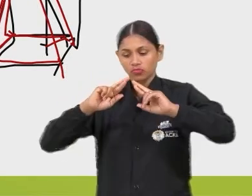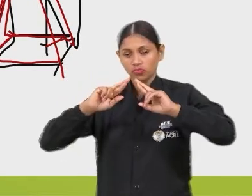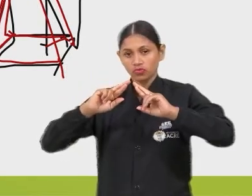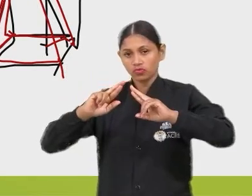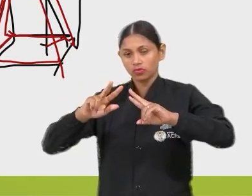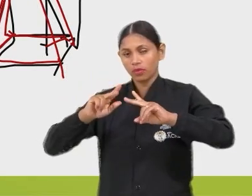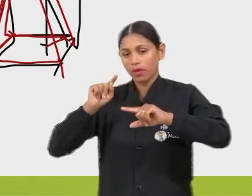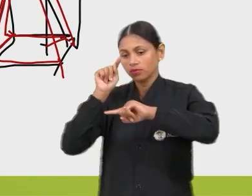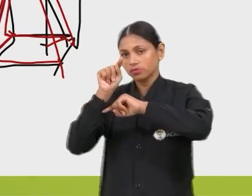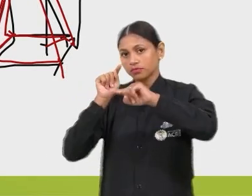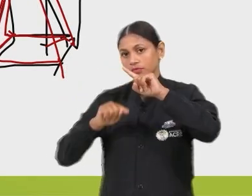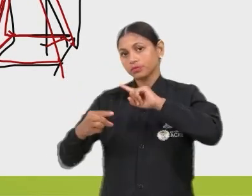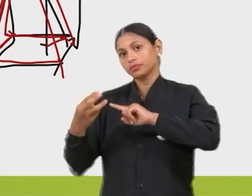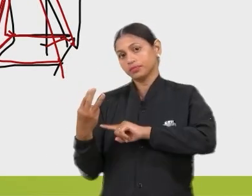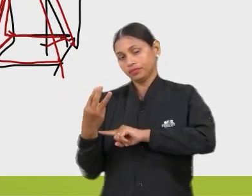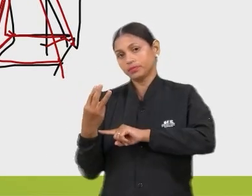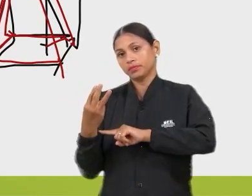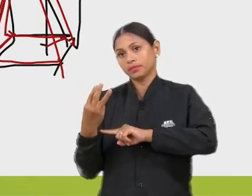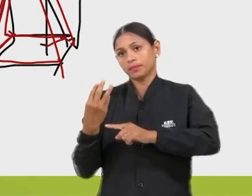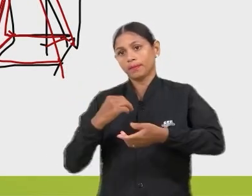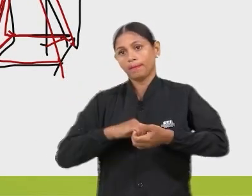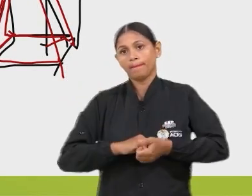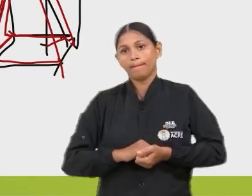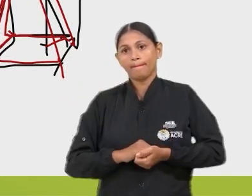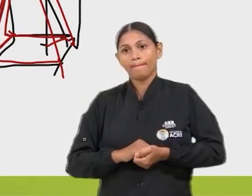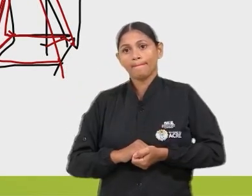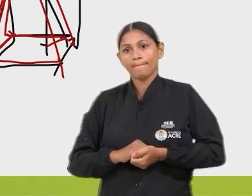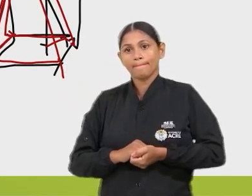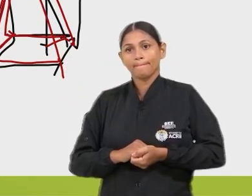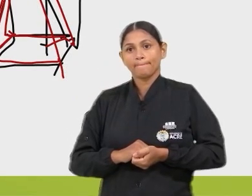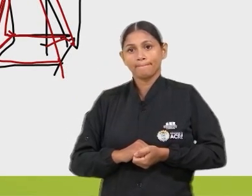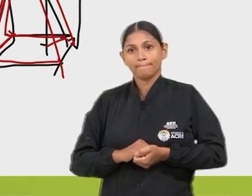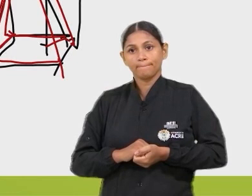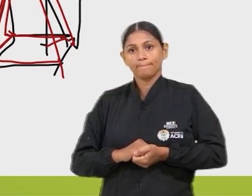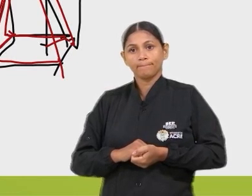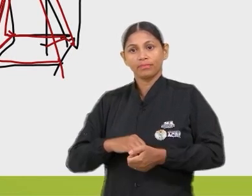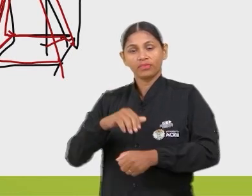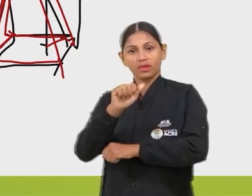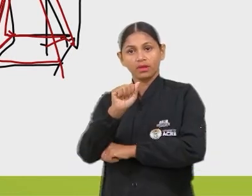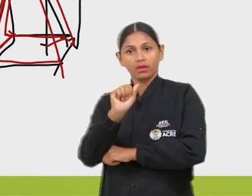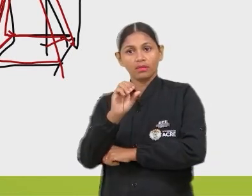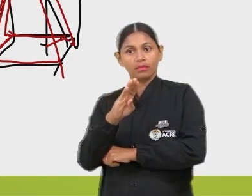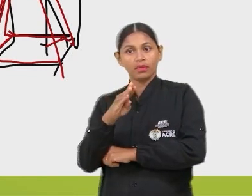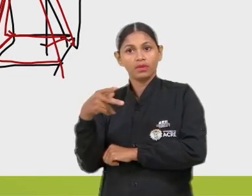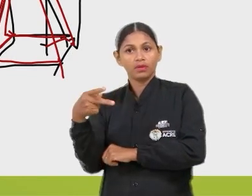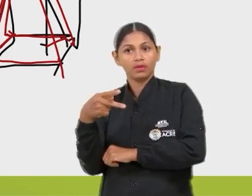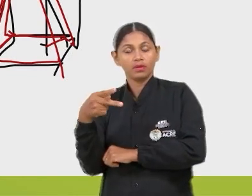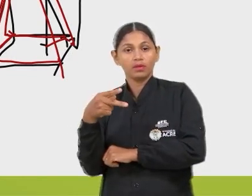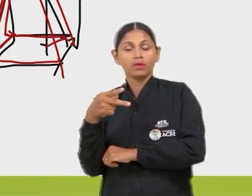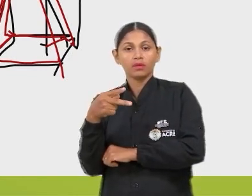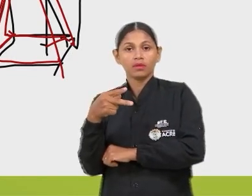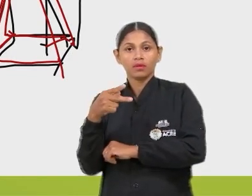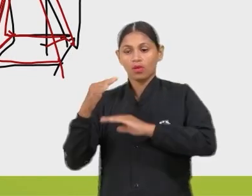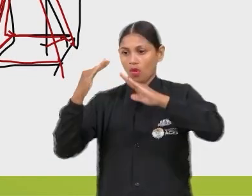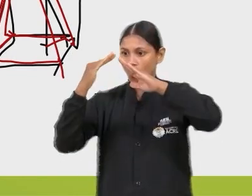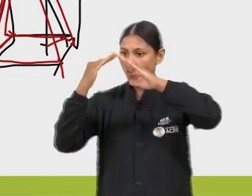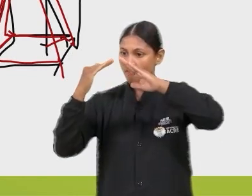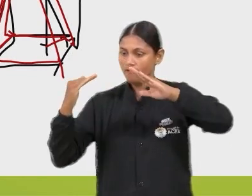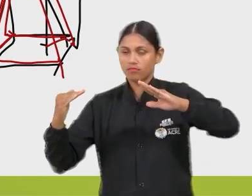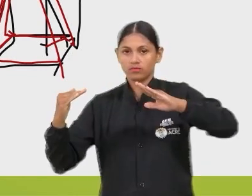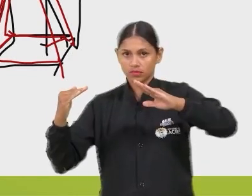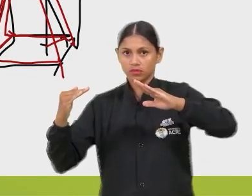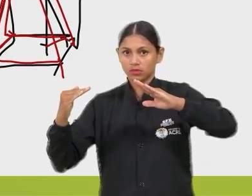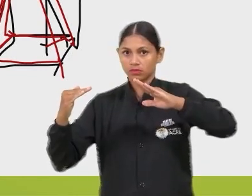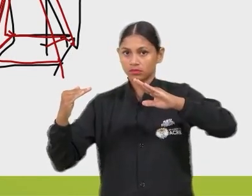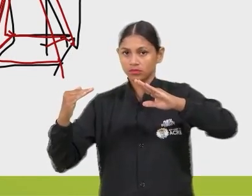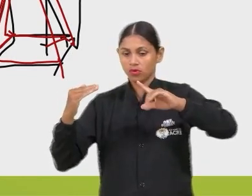parte. Professor, mas quem é a área da base? Olha aqui, ó, a área da base, como é um quadrado, lado vezes lado, que é igual a 9 centímetros. Aí é só substituir aqui,